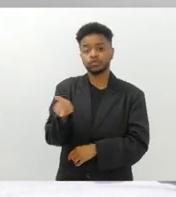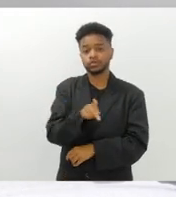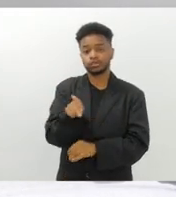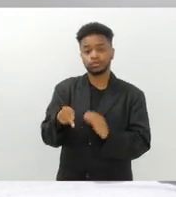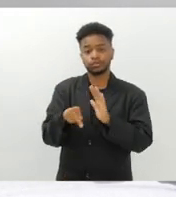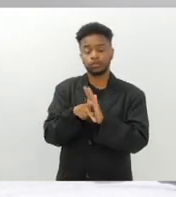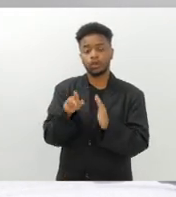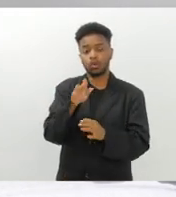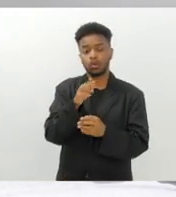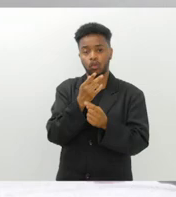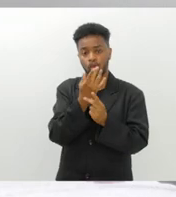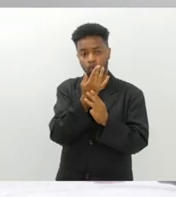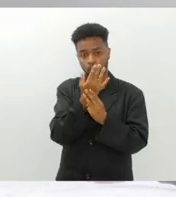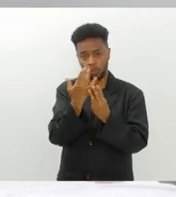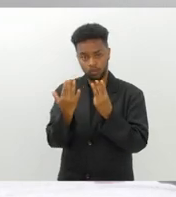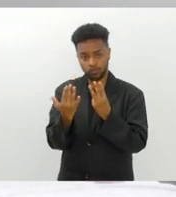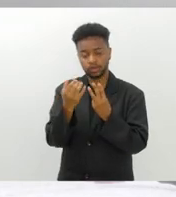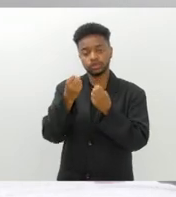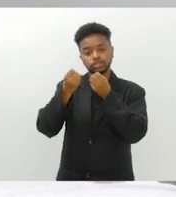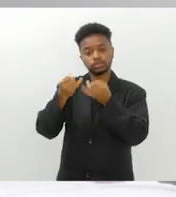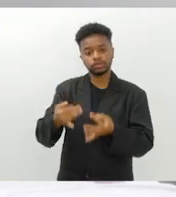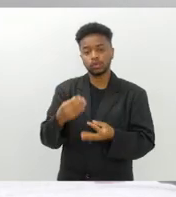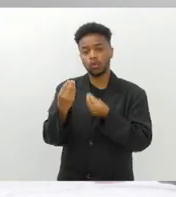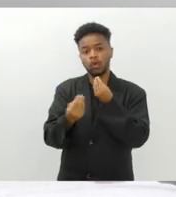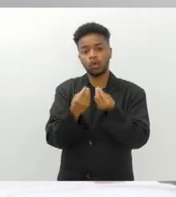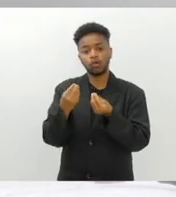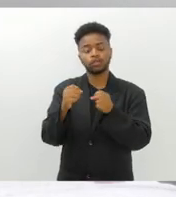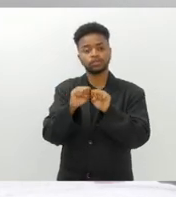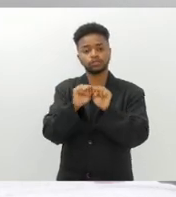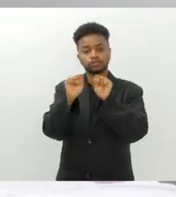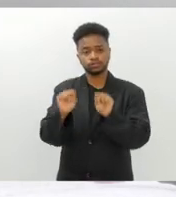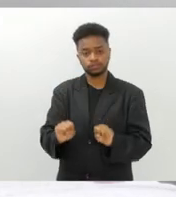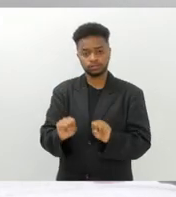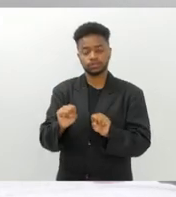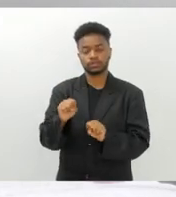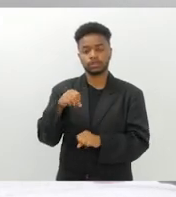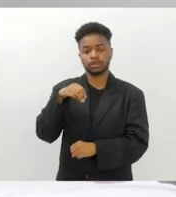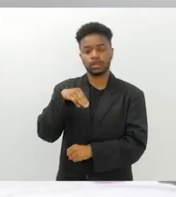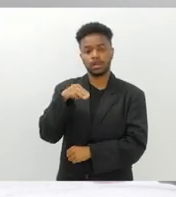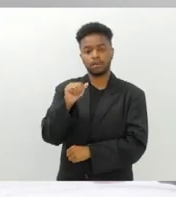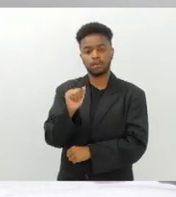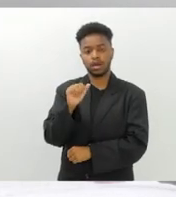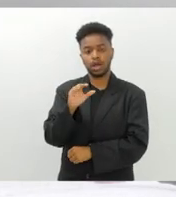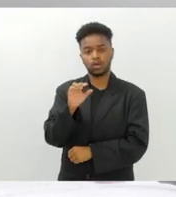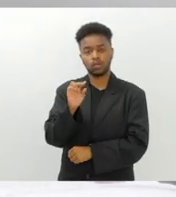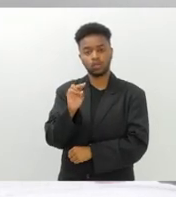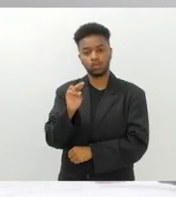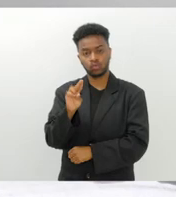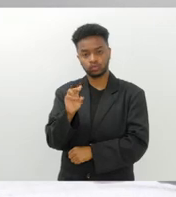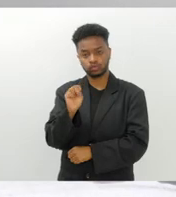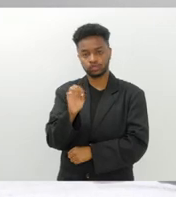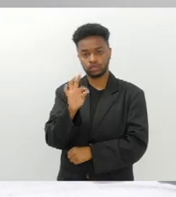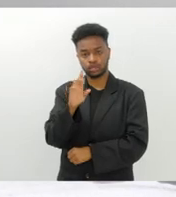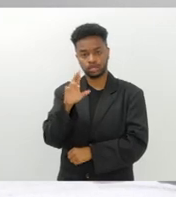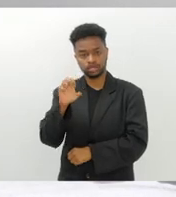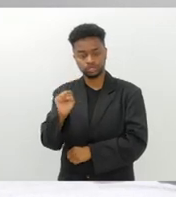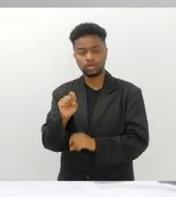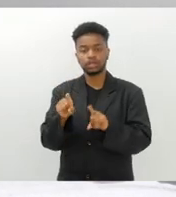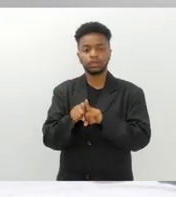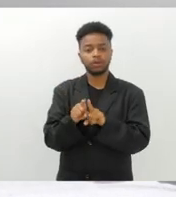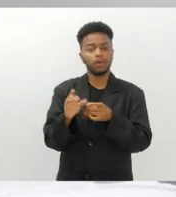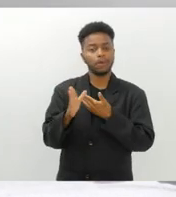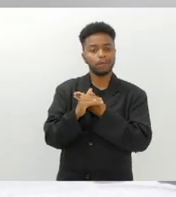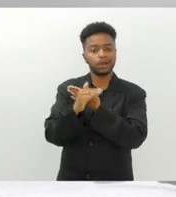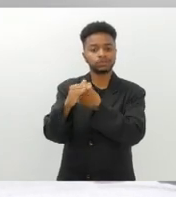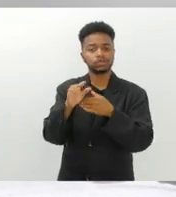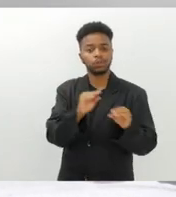lá explicar o que, que eram os sistemas lacustres, a questão migratória dos pássaros, a importância da pesca.